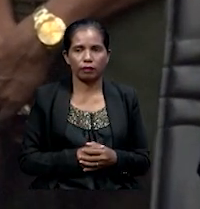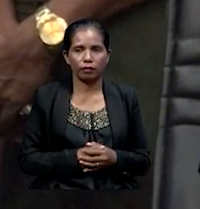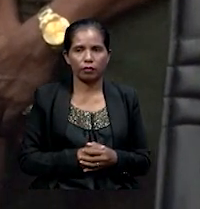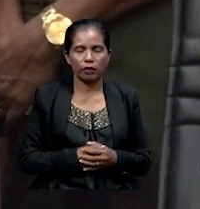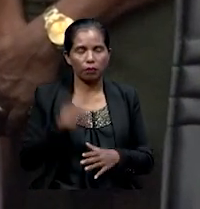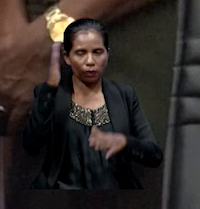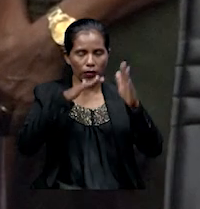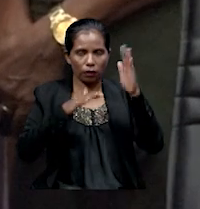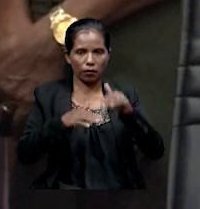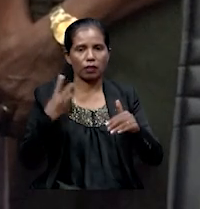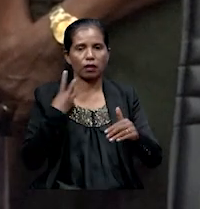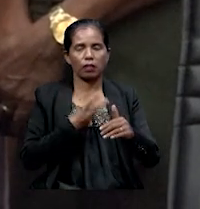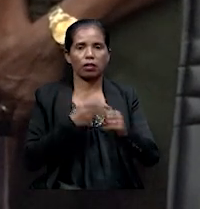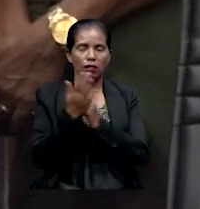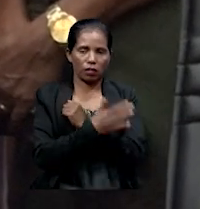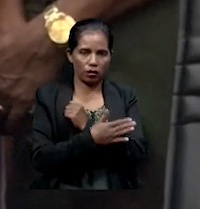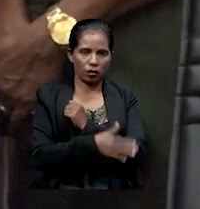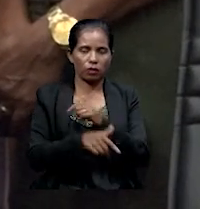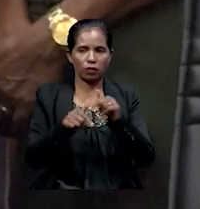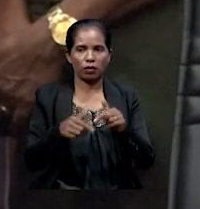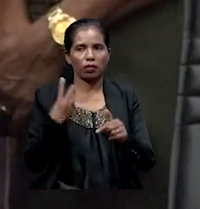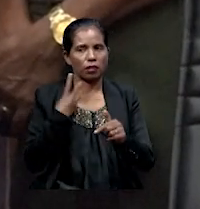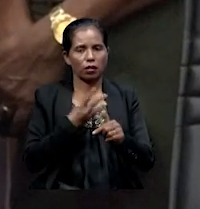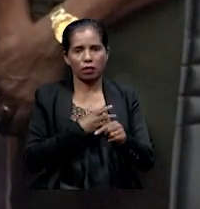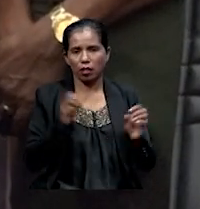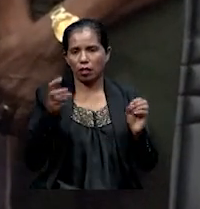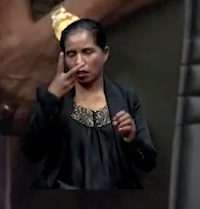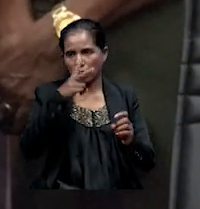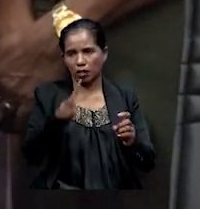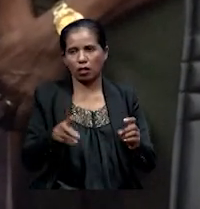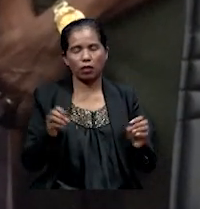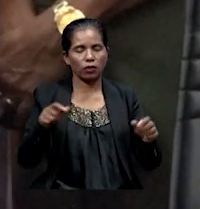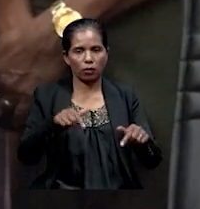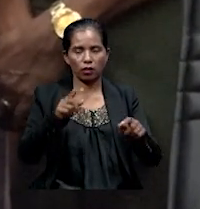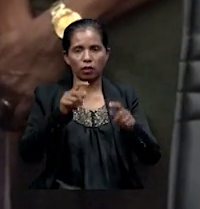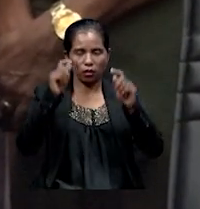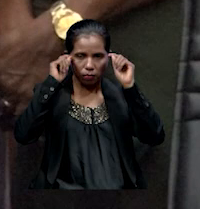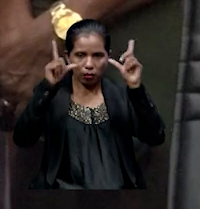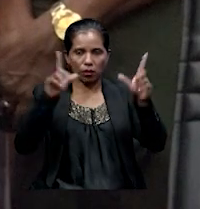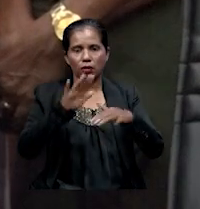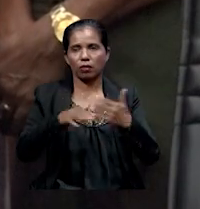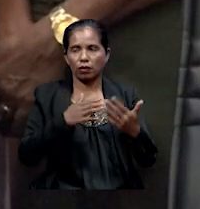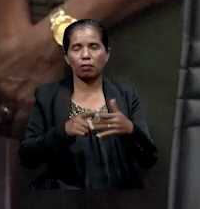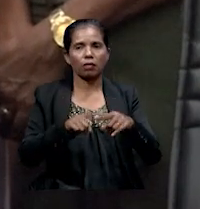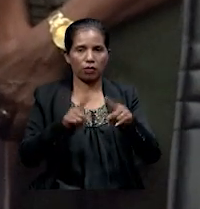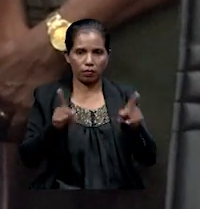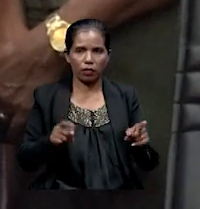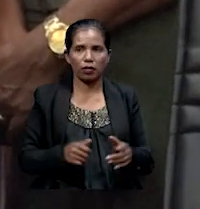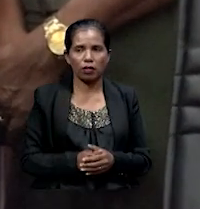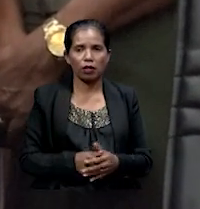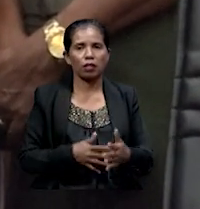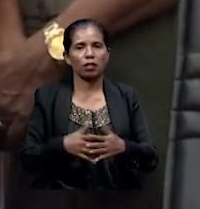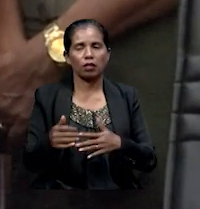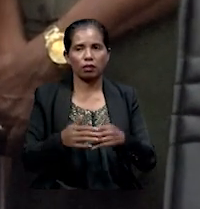Acontece e a titanen rain lara. Ita la generaliza, tamba la ause território nacional toma. Mas da la bara